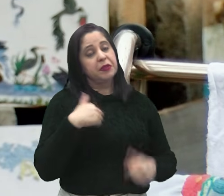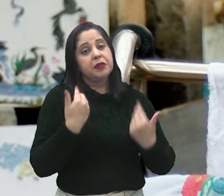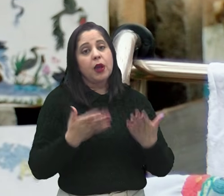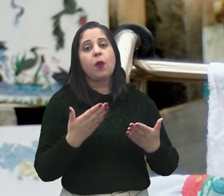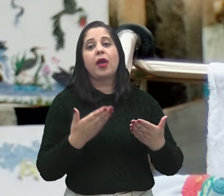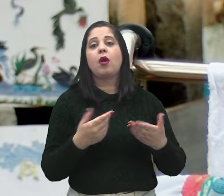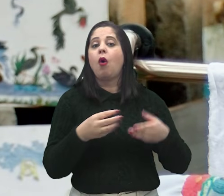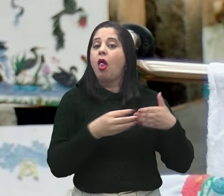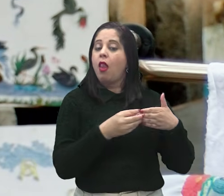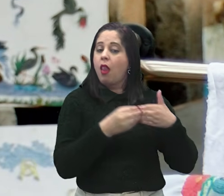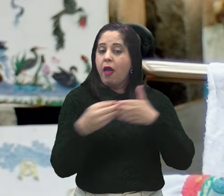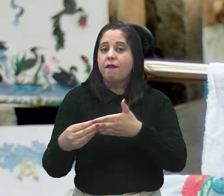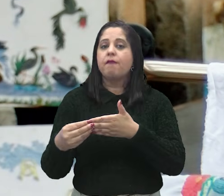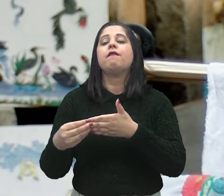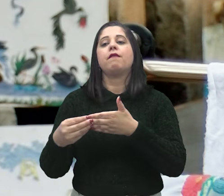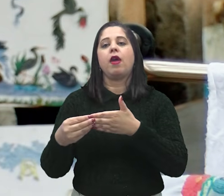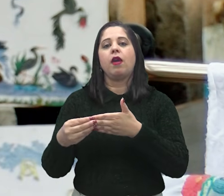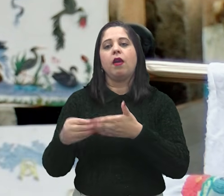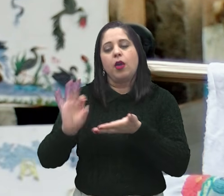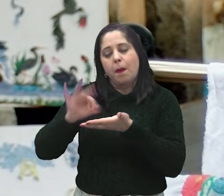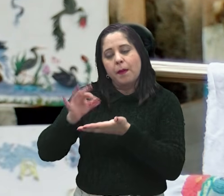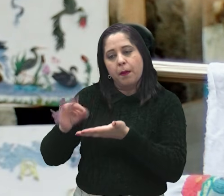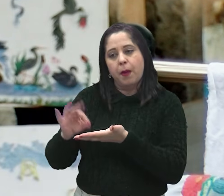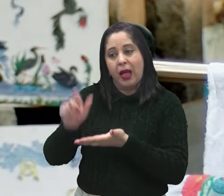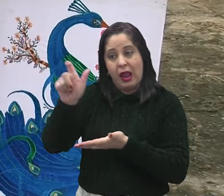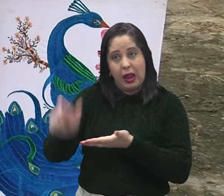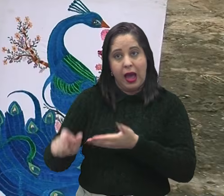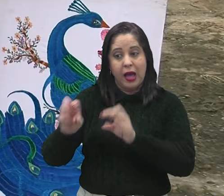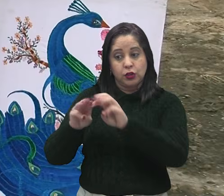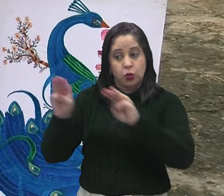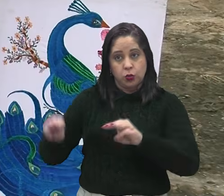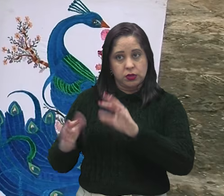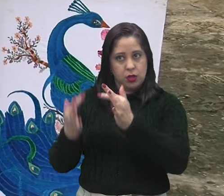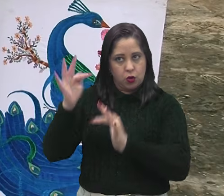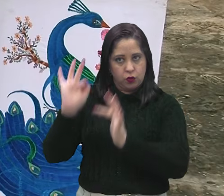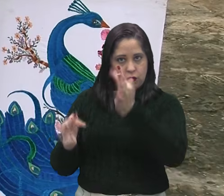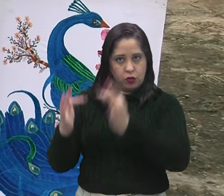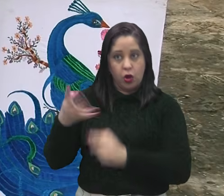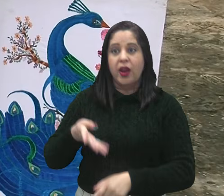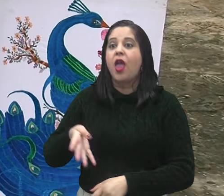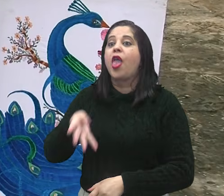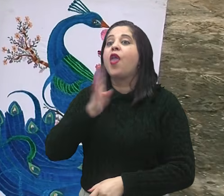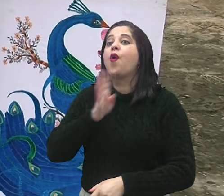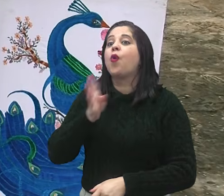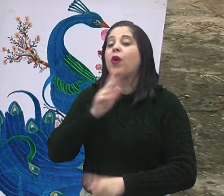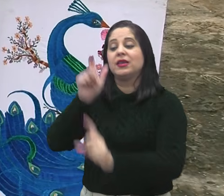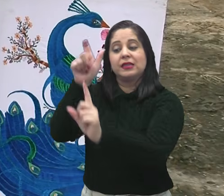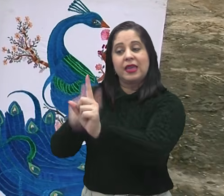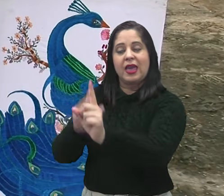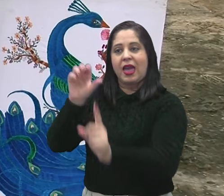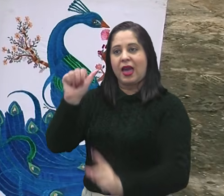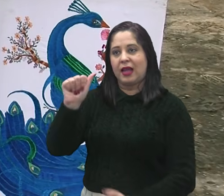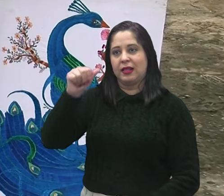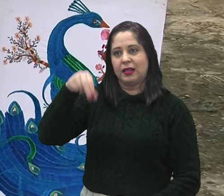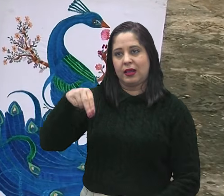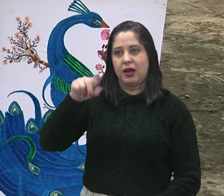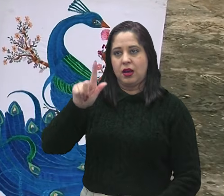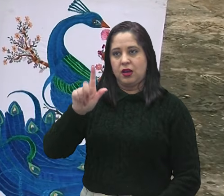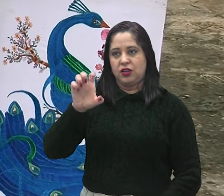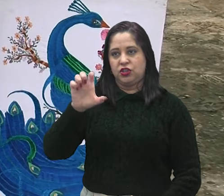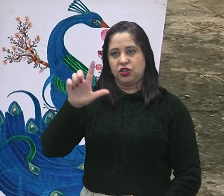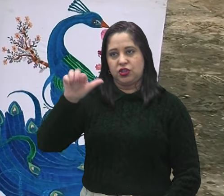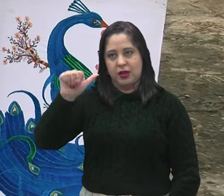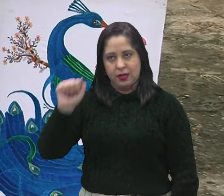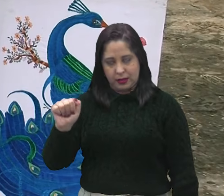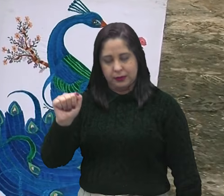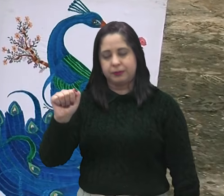doutora Ângela, aquela senhora que faleceu há pouco tempo. E ela, através dela, do pessoal do ECO, que ia